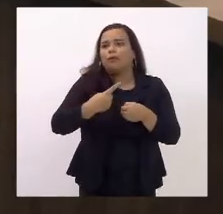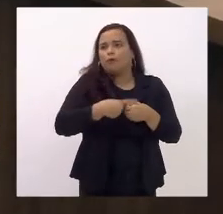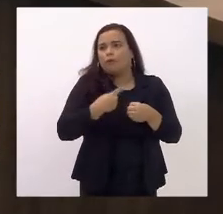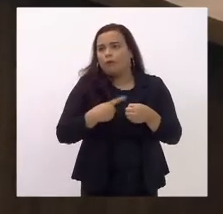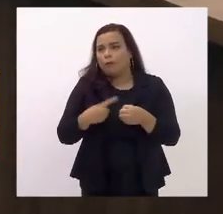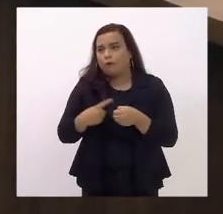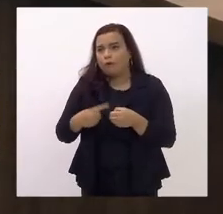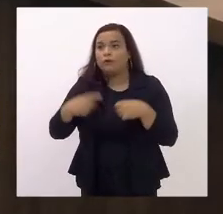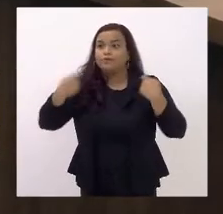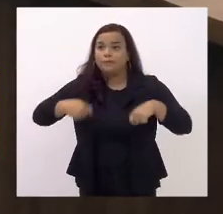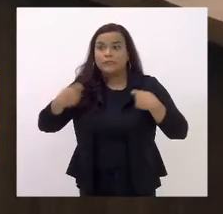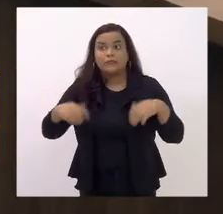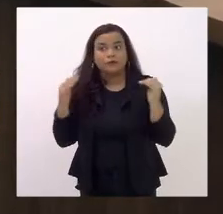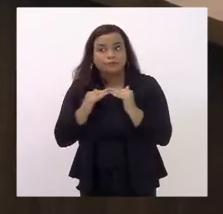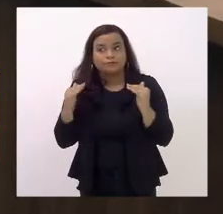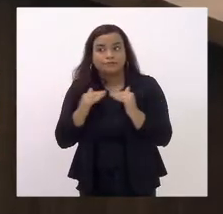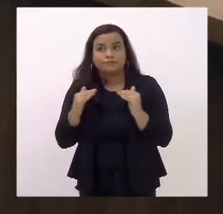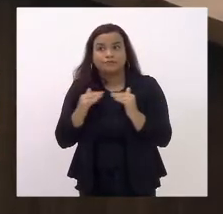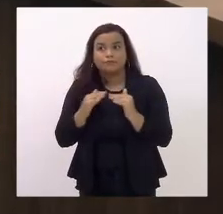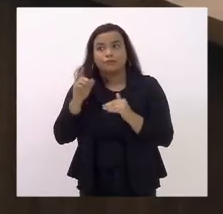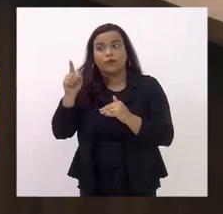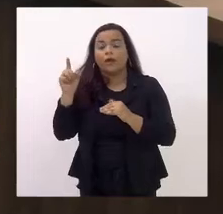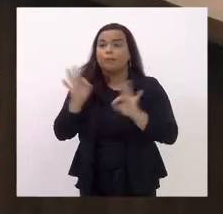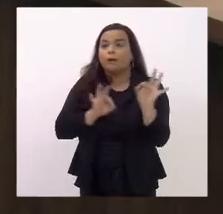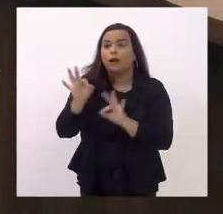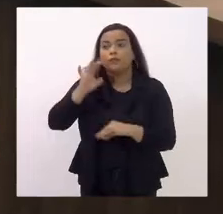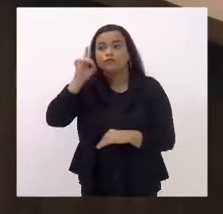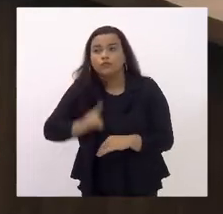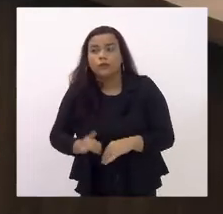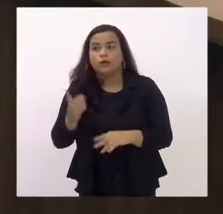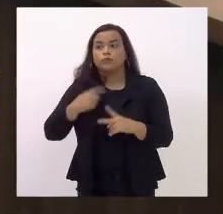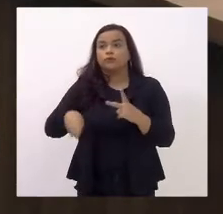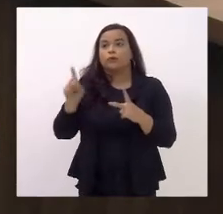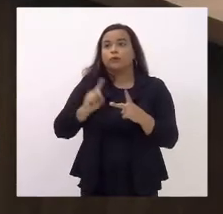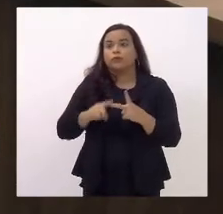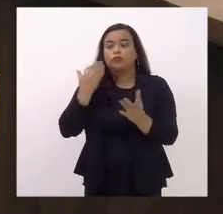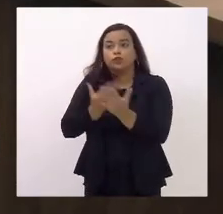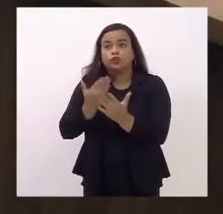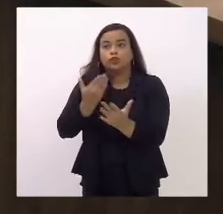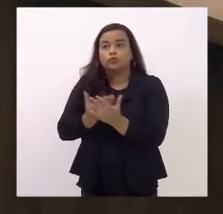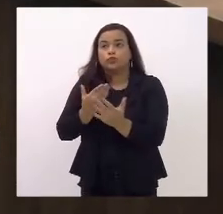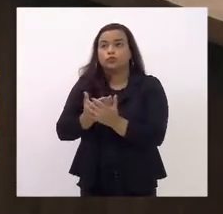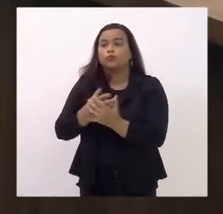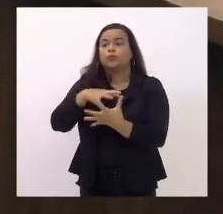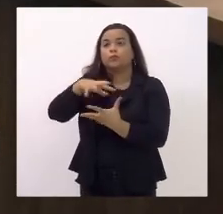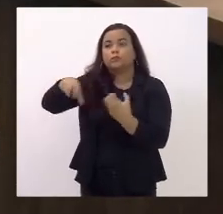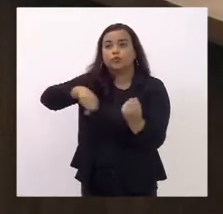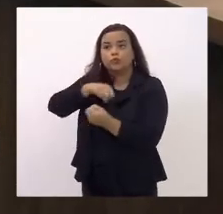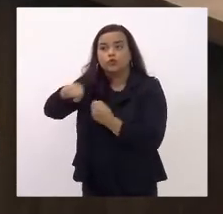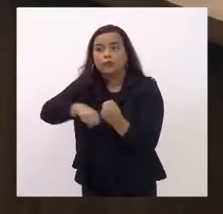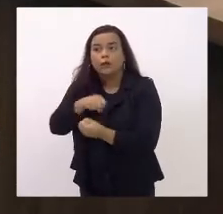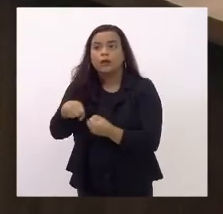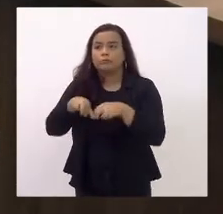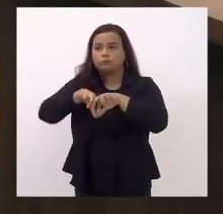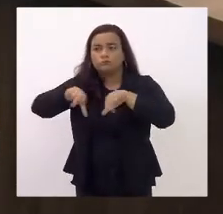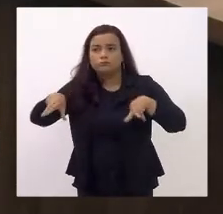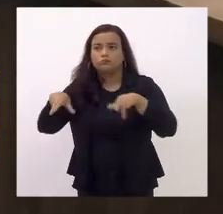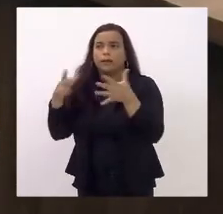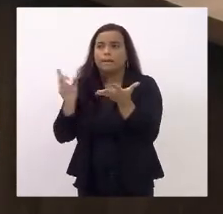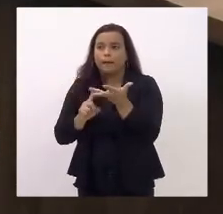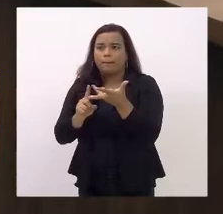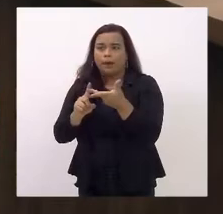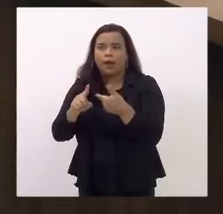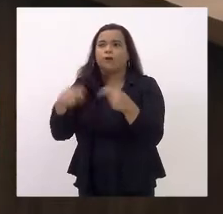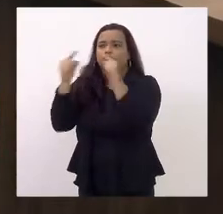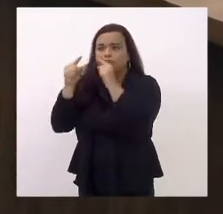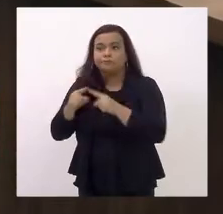que estar de acordo com o plano, diretor, com os estudos de sustentabilidade, etc., etc. E a